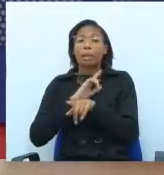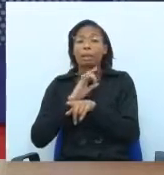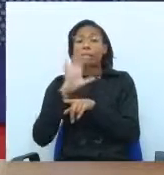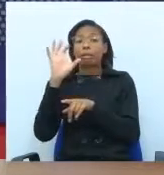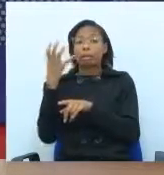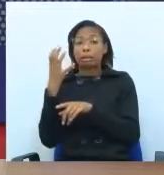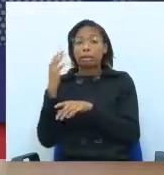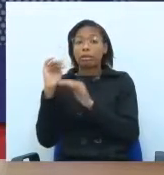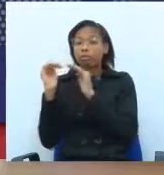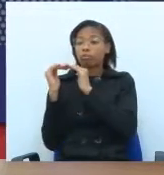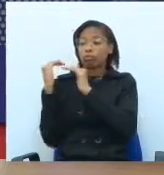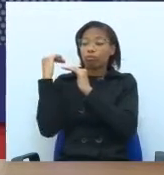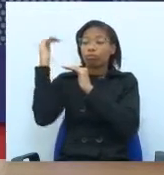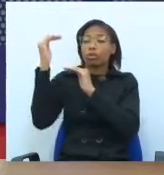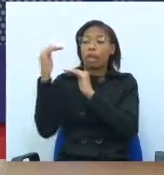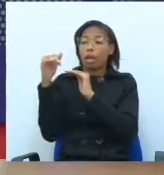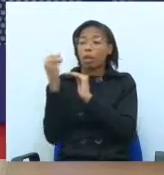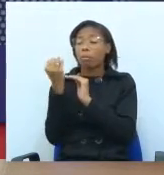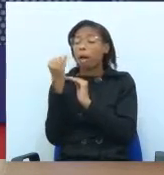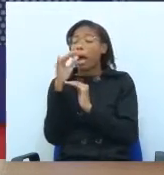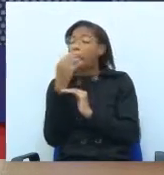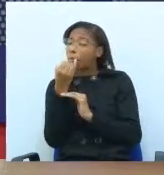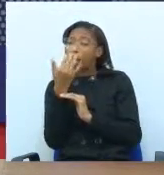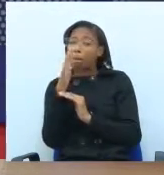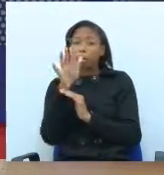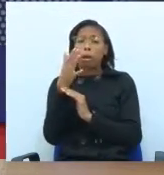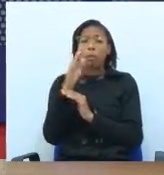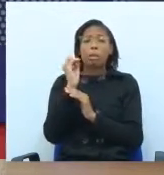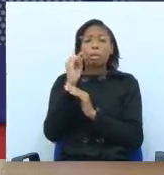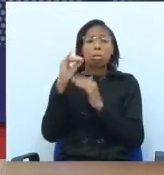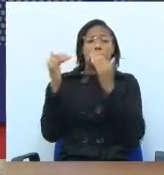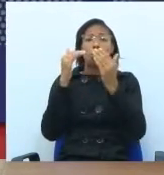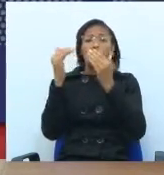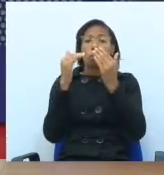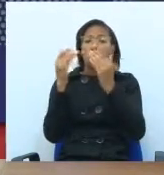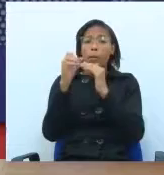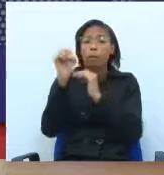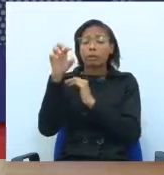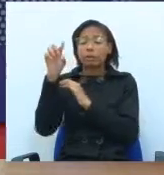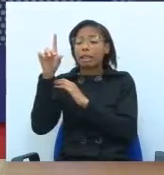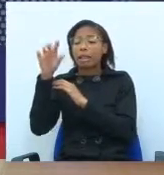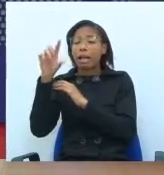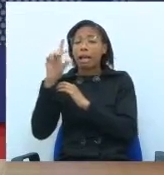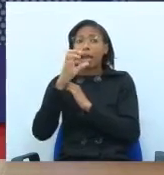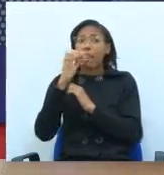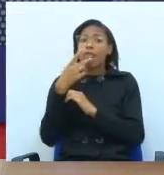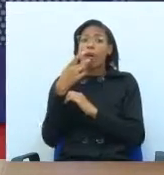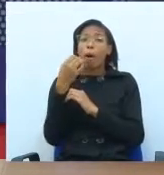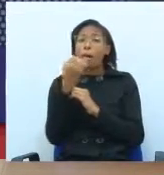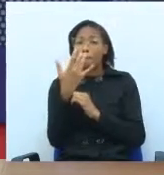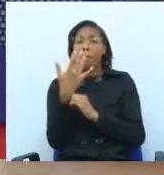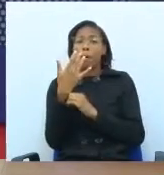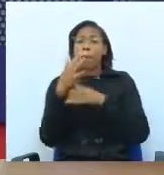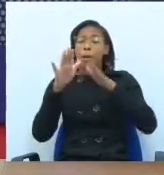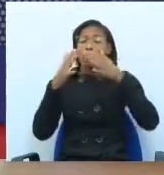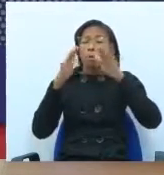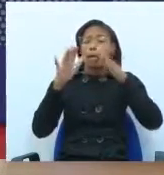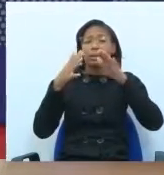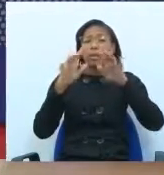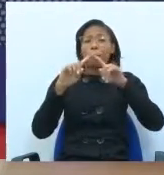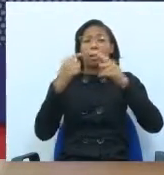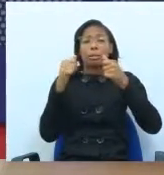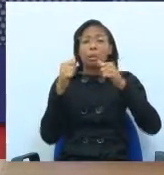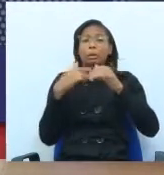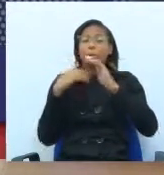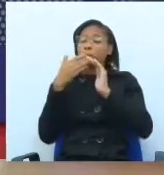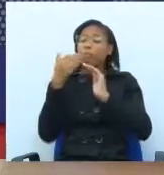eles têm tido um desempenho até que razoável, considerando o cenário. Razoável não quer dizer bom, porque os